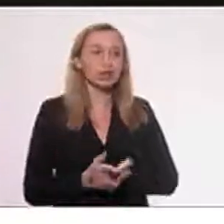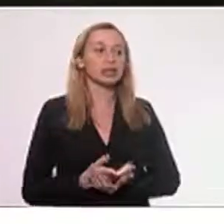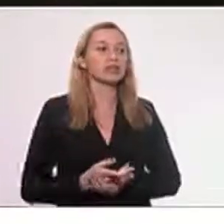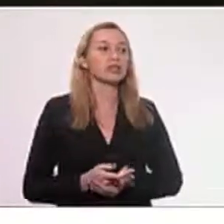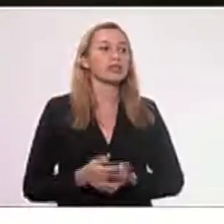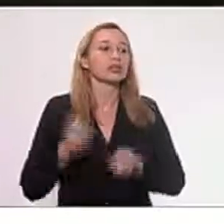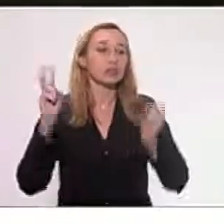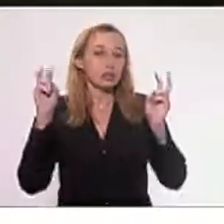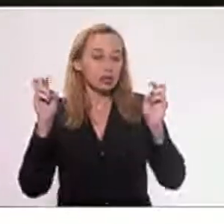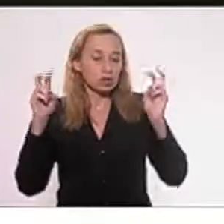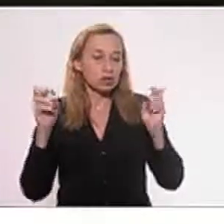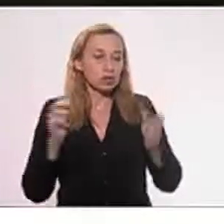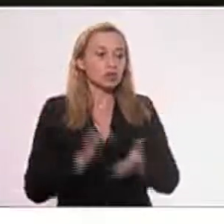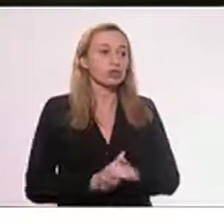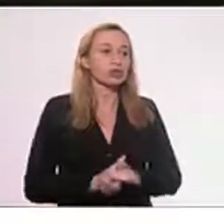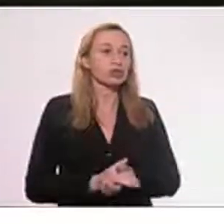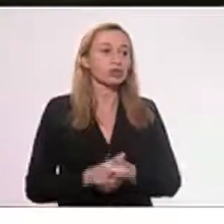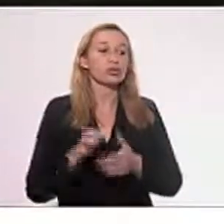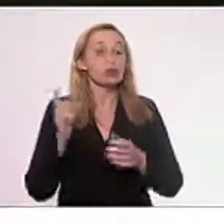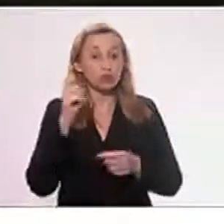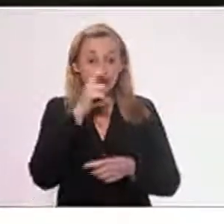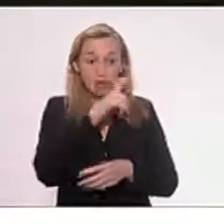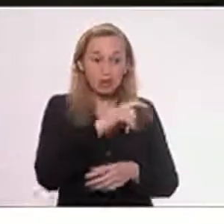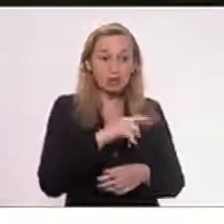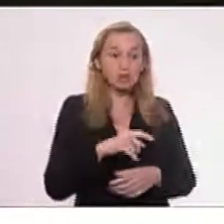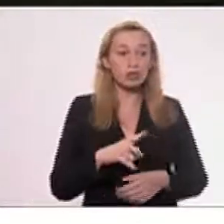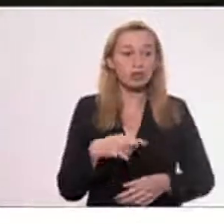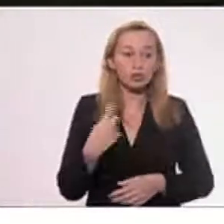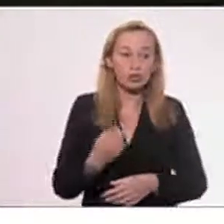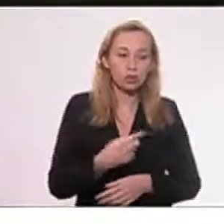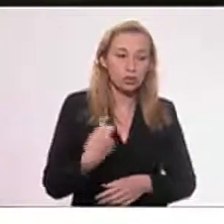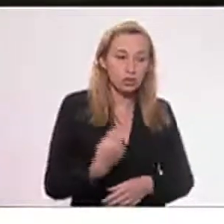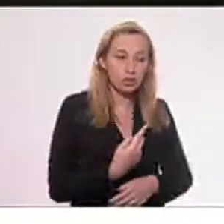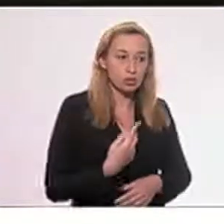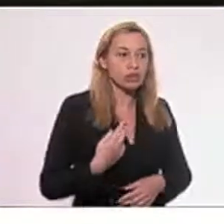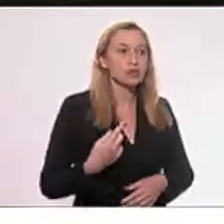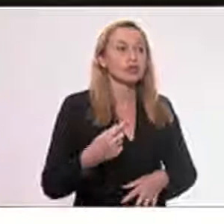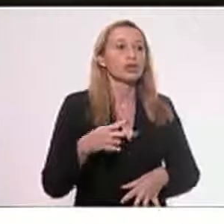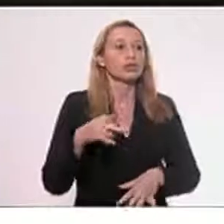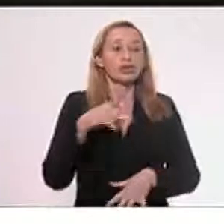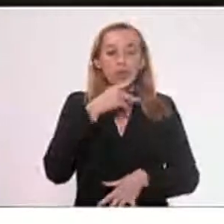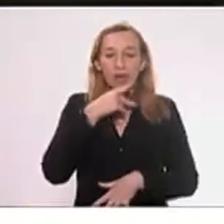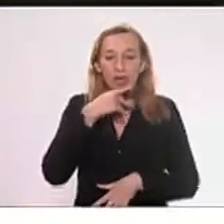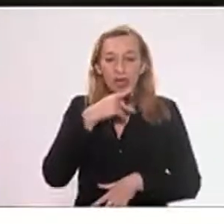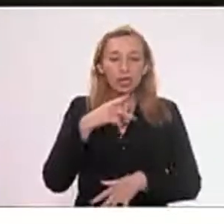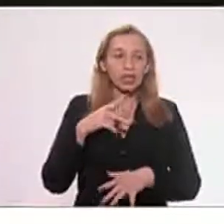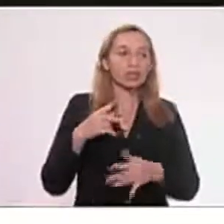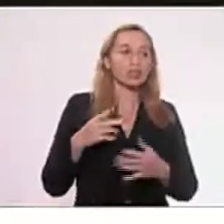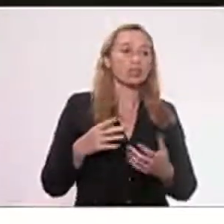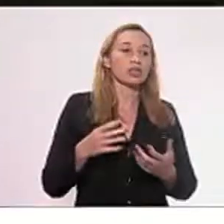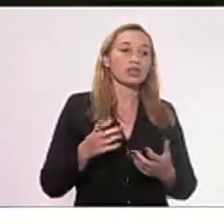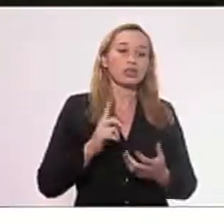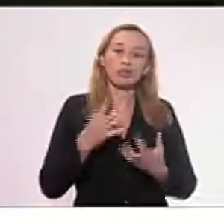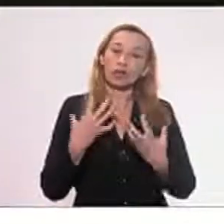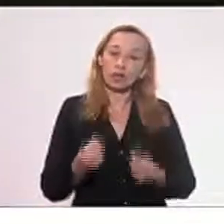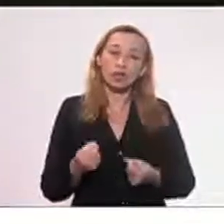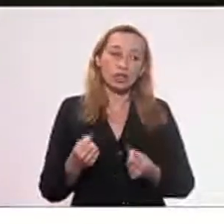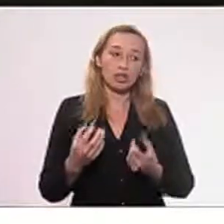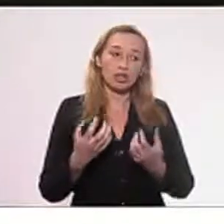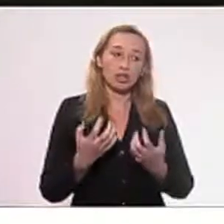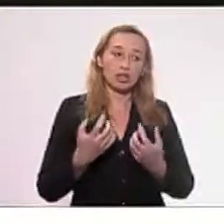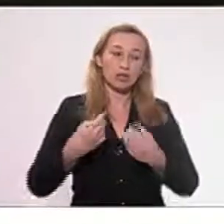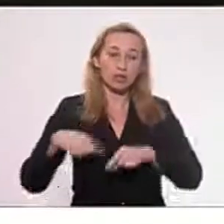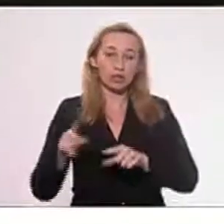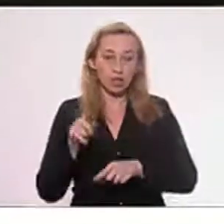questão extremamente complexa da autonomia do nosso parlamento todo o meu apoio e todo meu repúdio àqueles que querem calar o legislativo queria só que